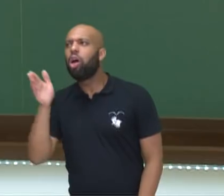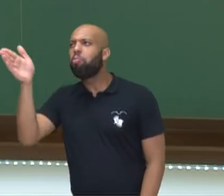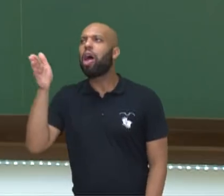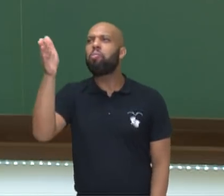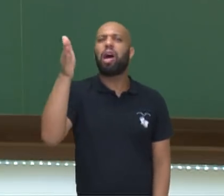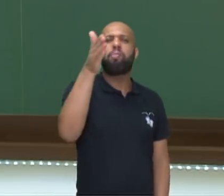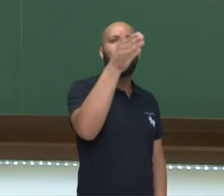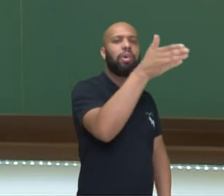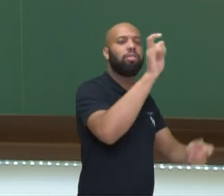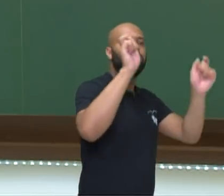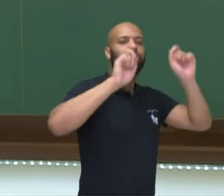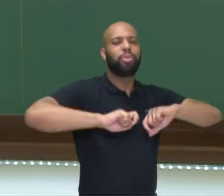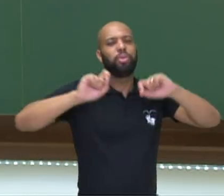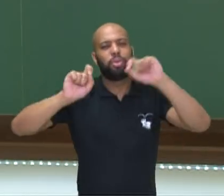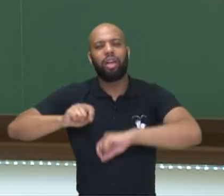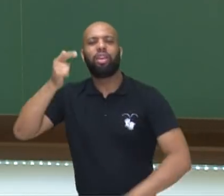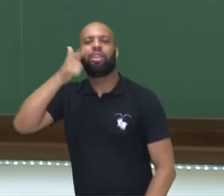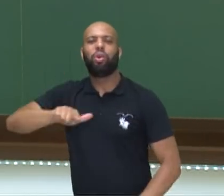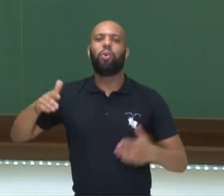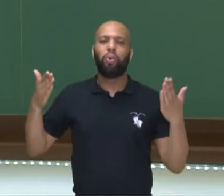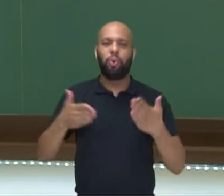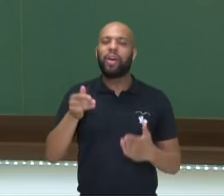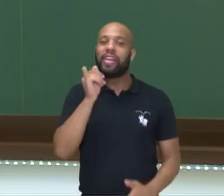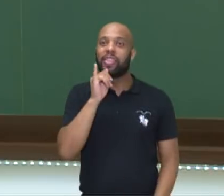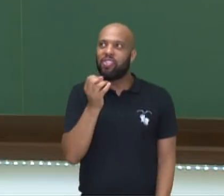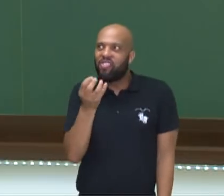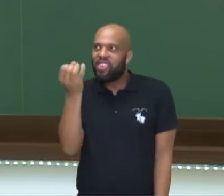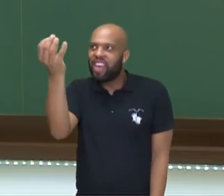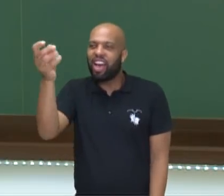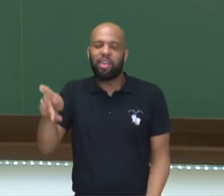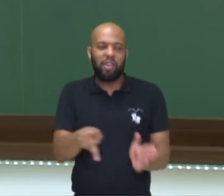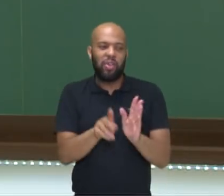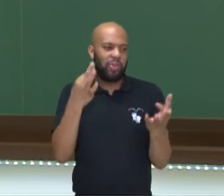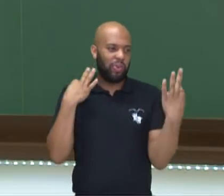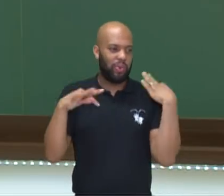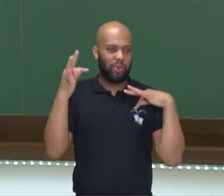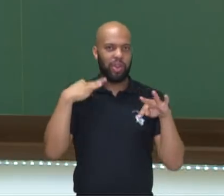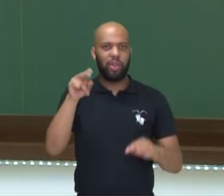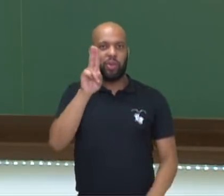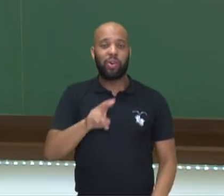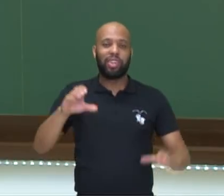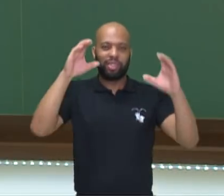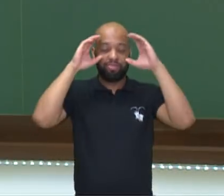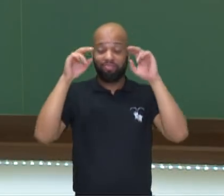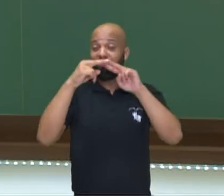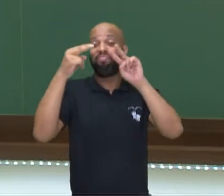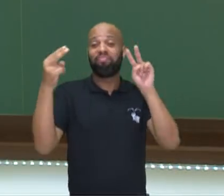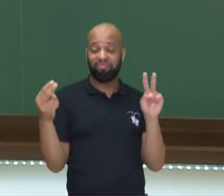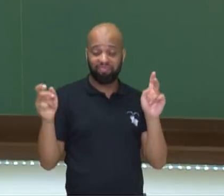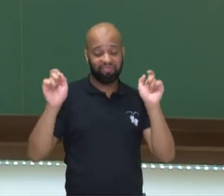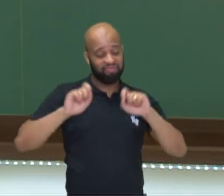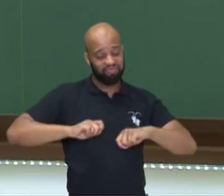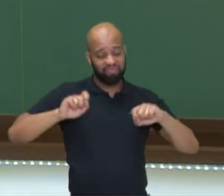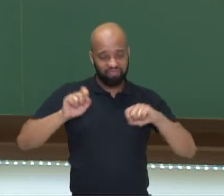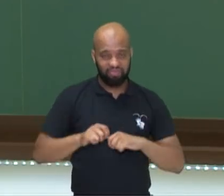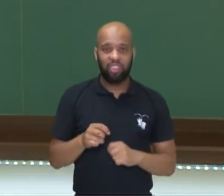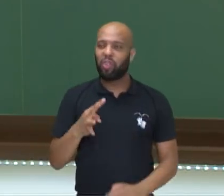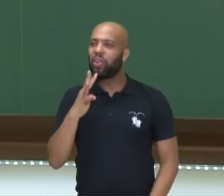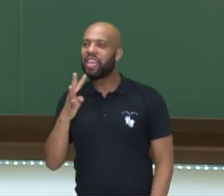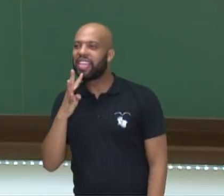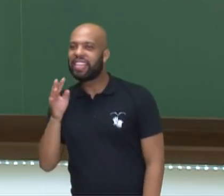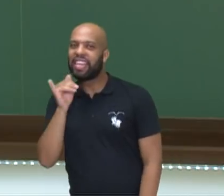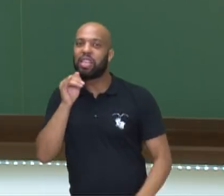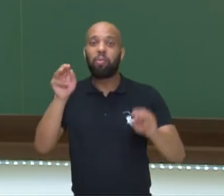né? Você consegue hoje fazer uma viagem de turismo, por exemplo, através da realidade virtual. Conhecer